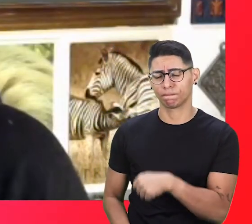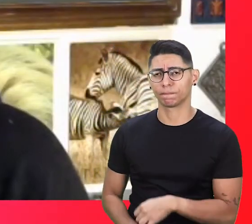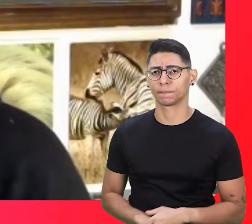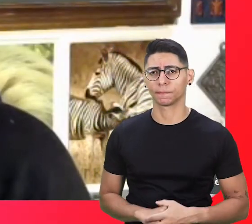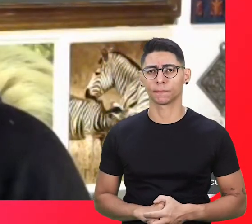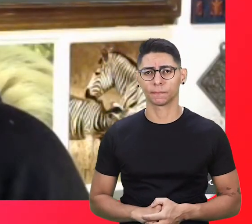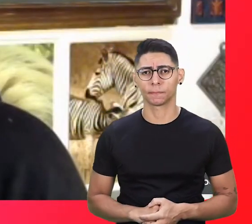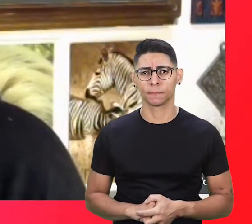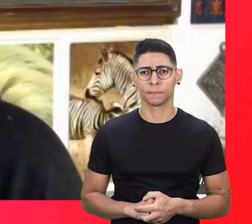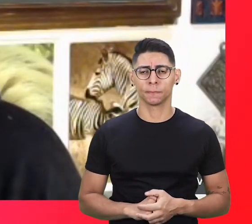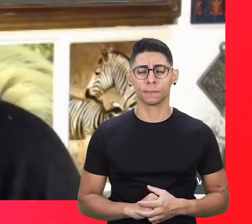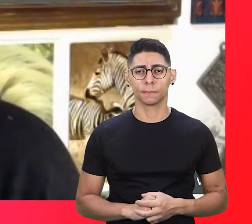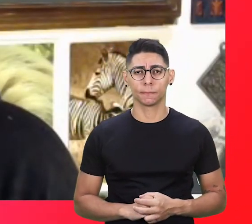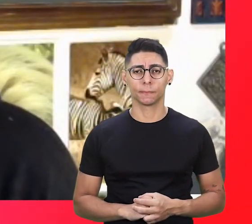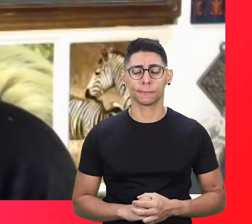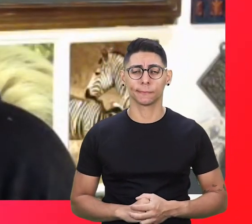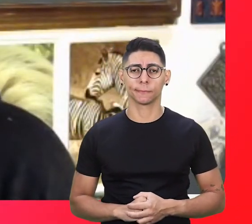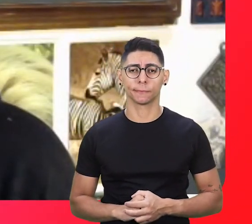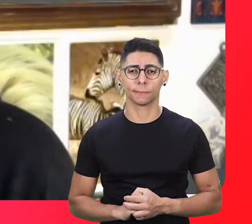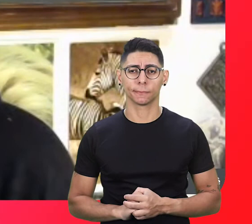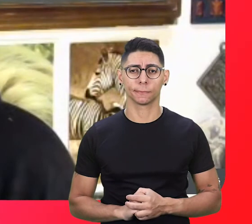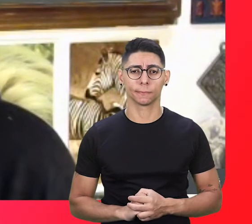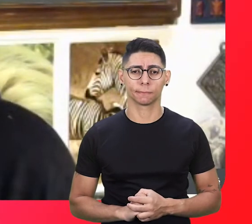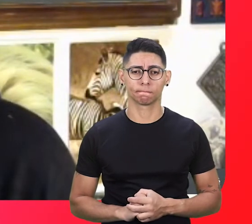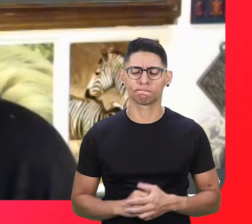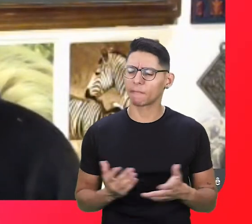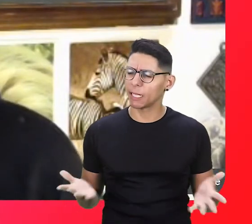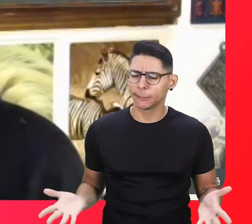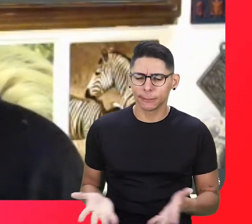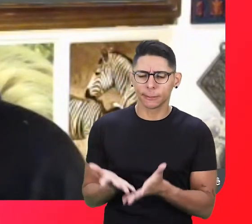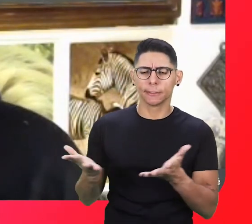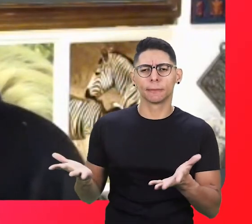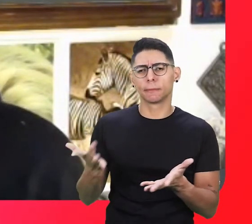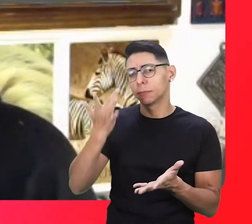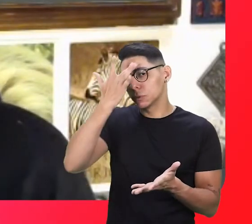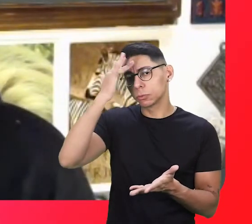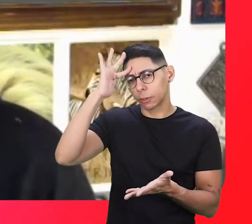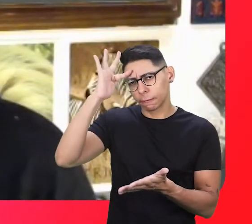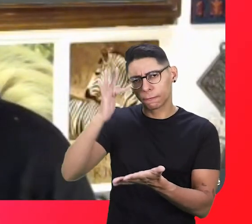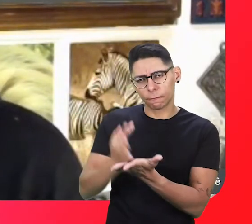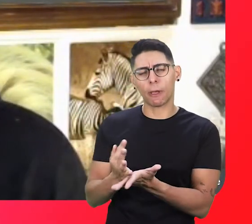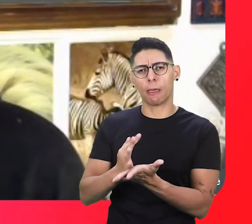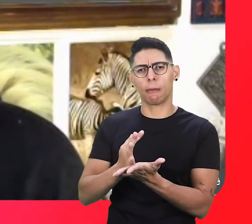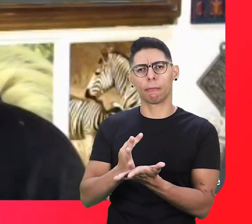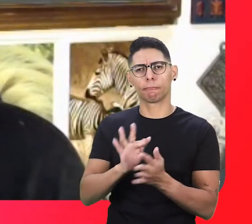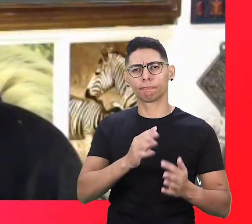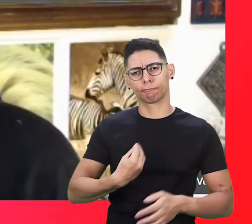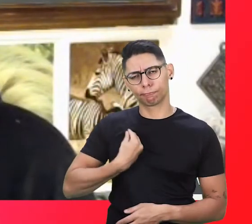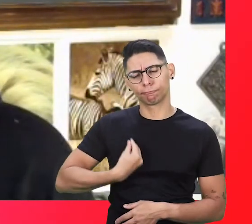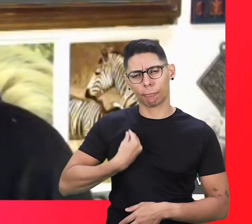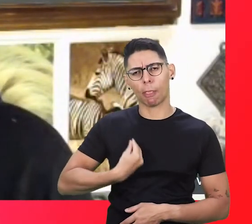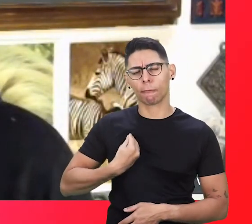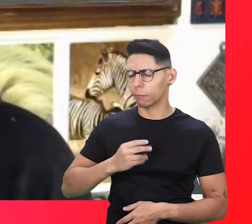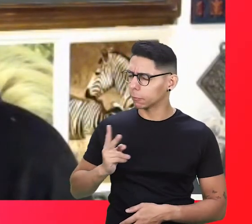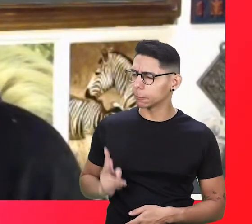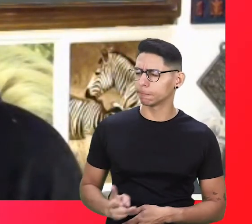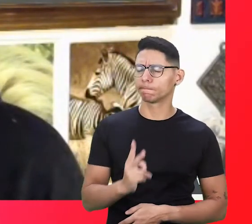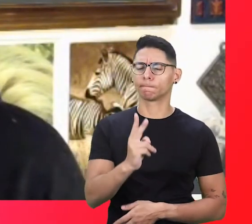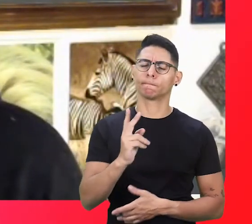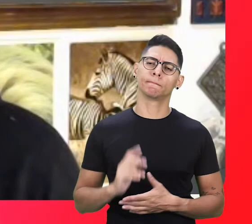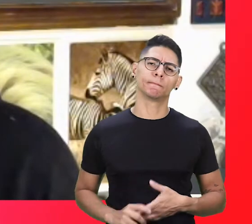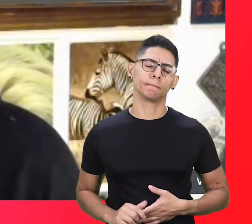sim. Uma pessoa assim, uma pessoa com muita fé na vida, né? Ela tem uma Uhum, fé na vida, uma